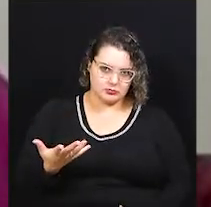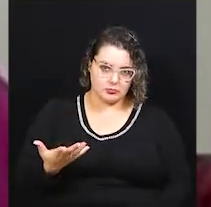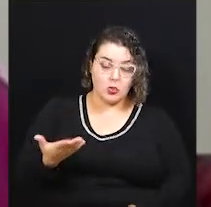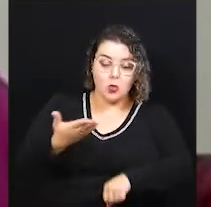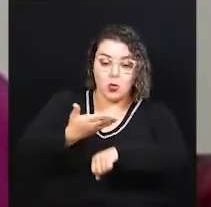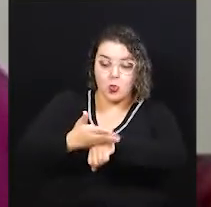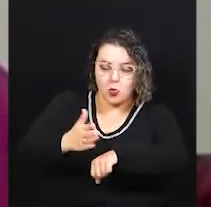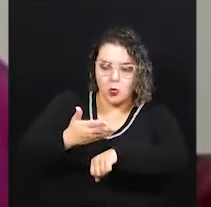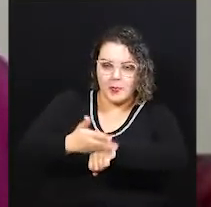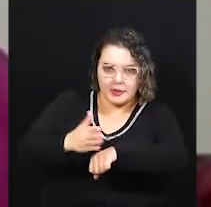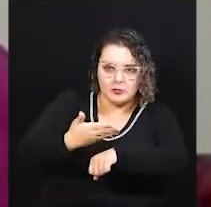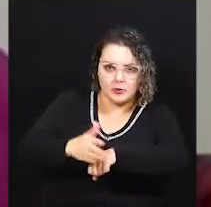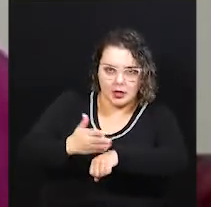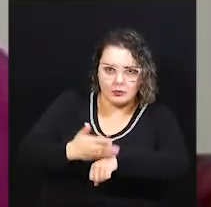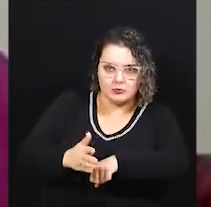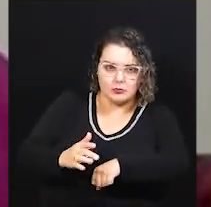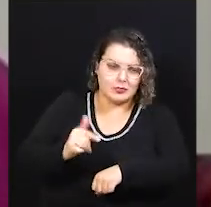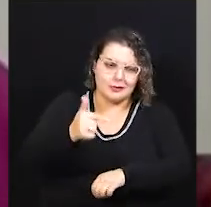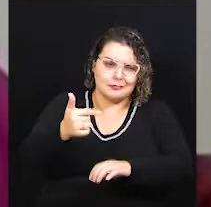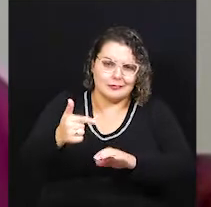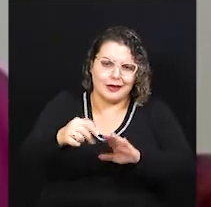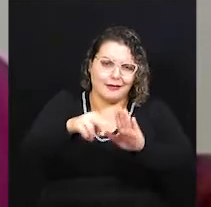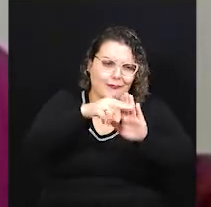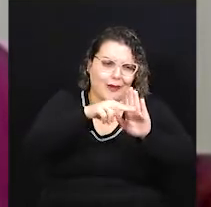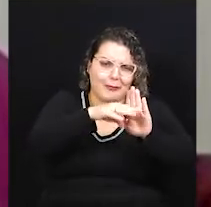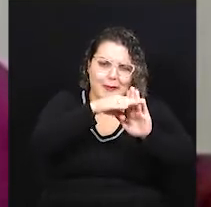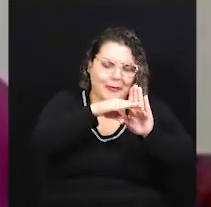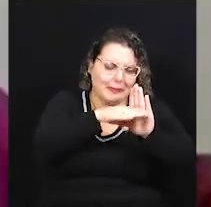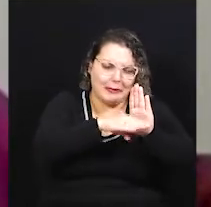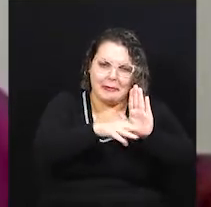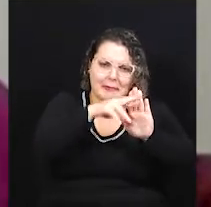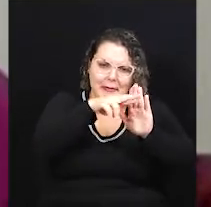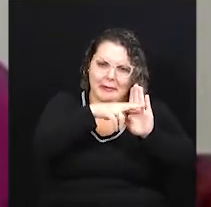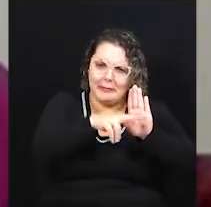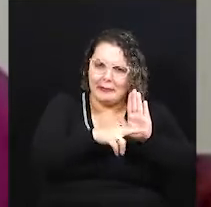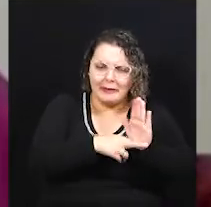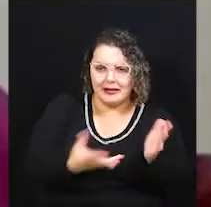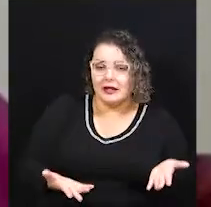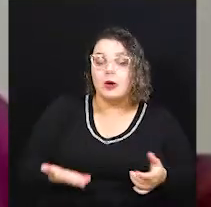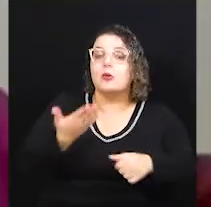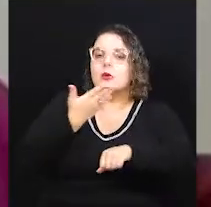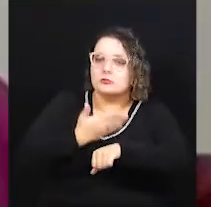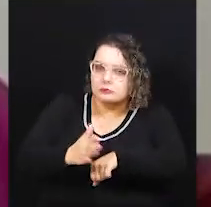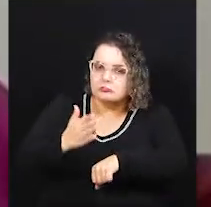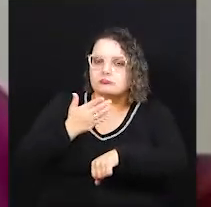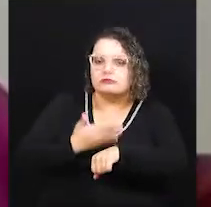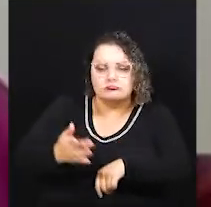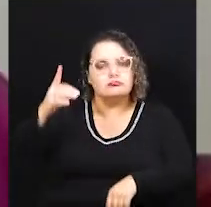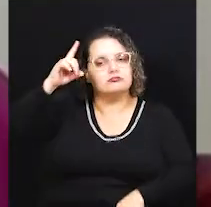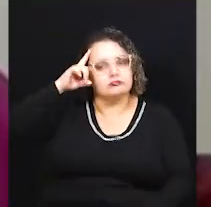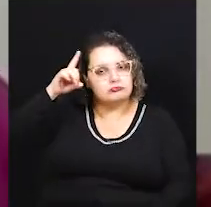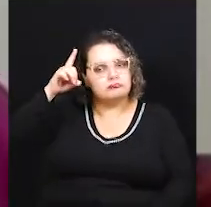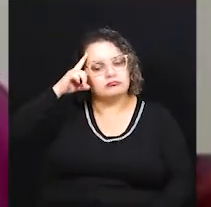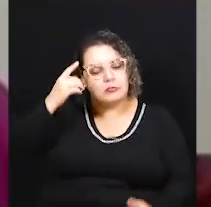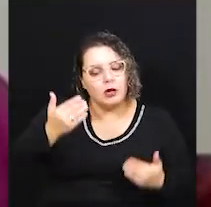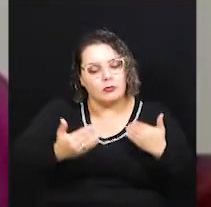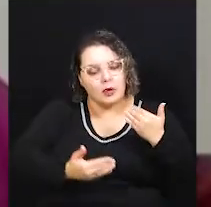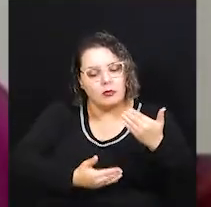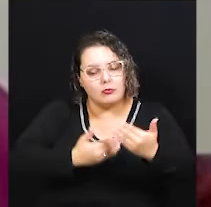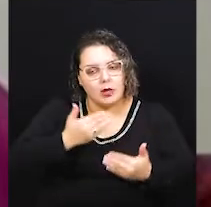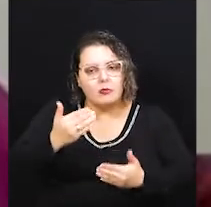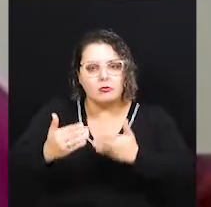exercício que eu dou é porque não tem receita, né? Isso é um exercício que a pessoa tem que fazer diariamente à medida que ela for